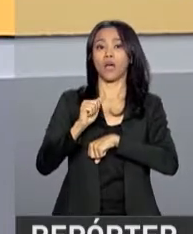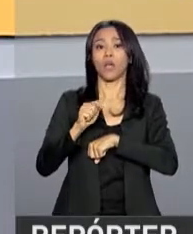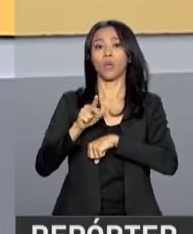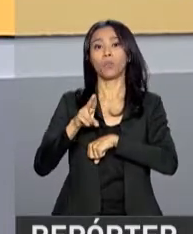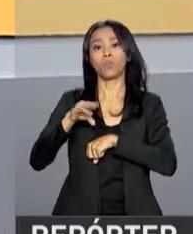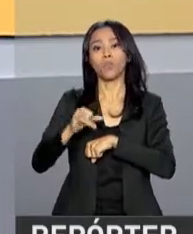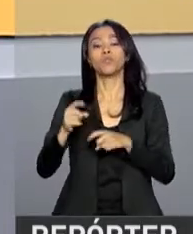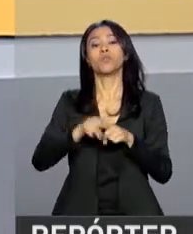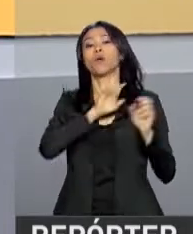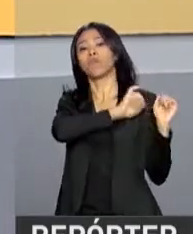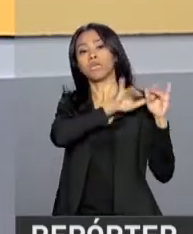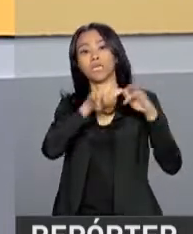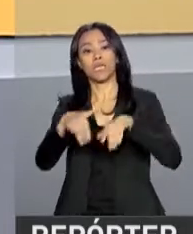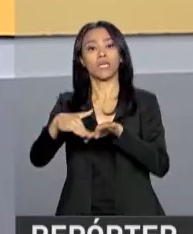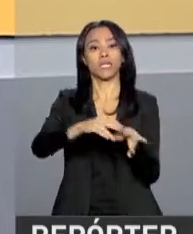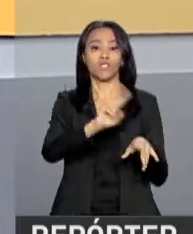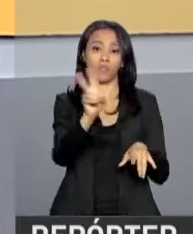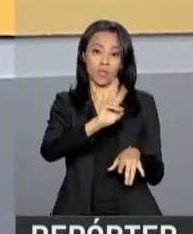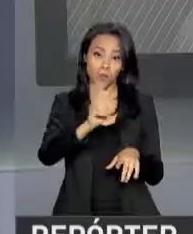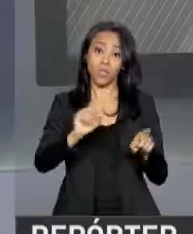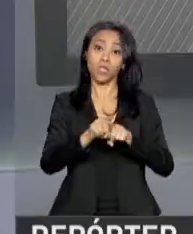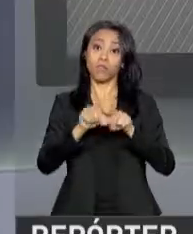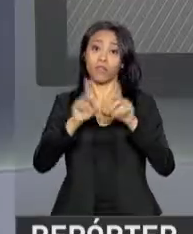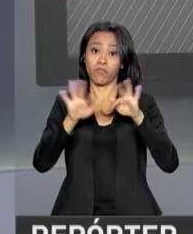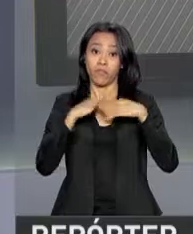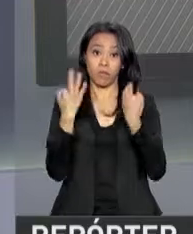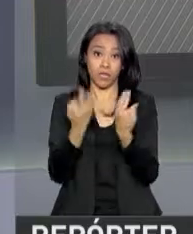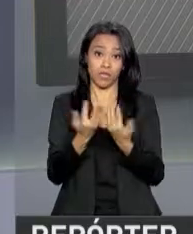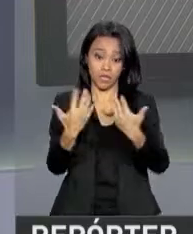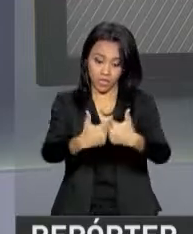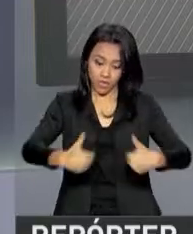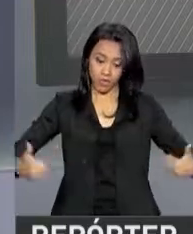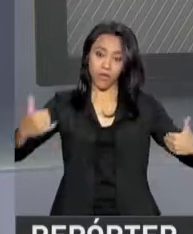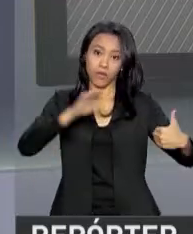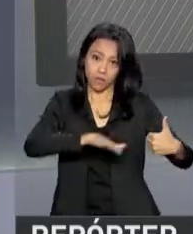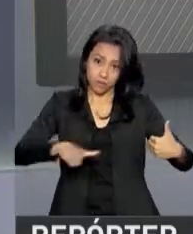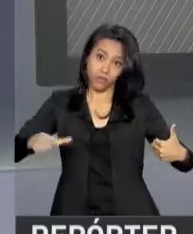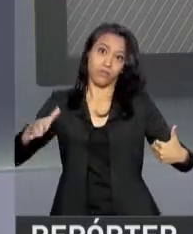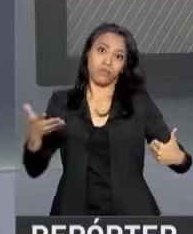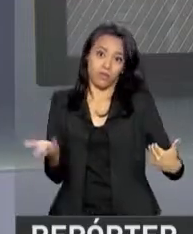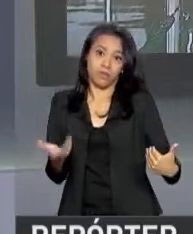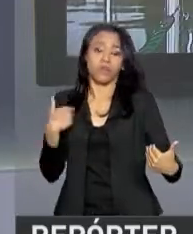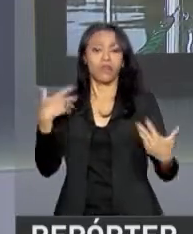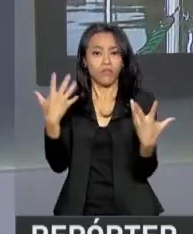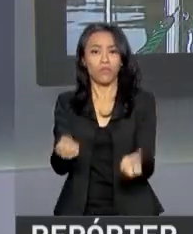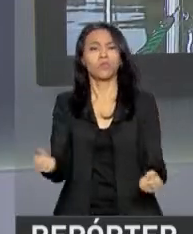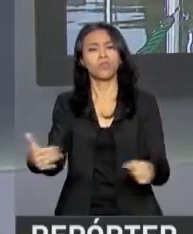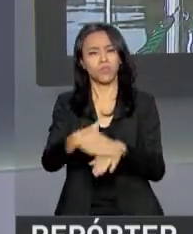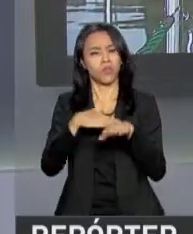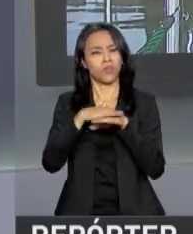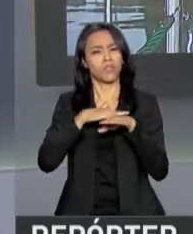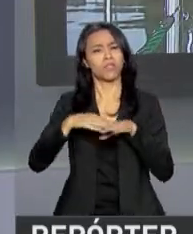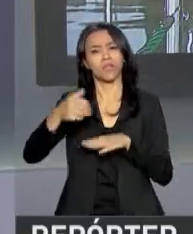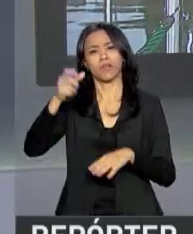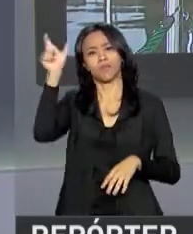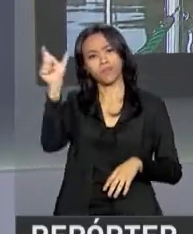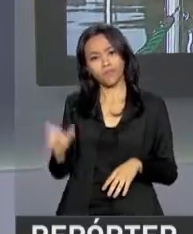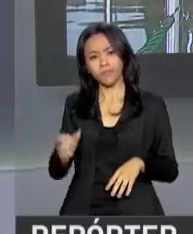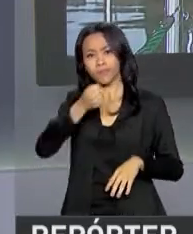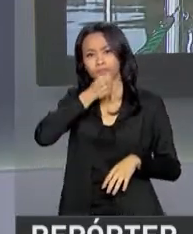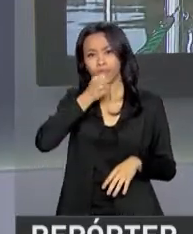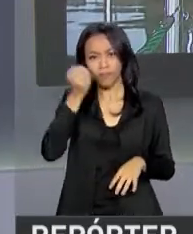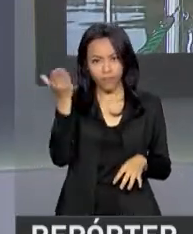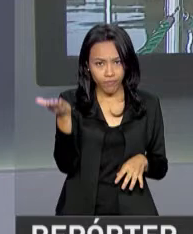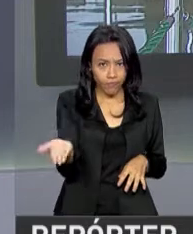de famílias separadas pelo governo americano. Vamos então ao Palácio do Planalto conversar com a repórter Márcia Fernandes.